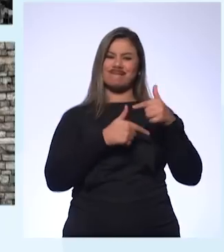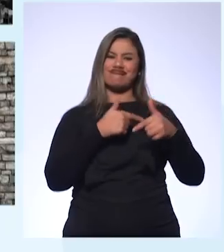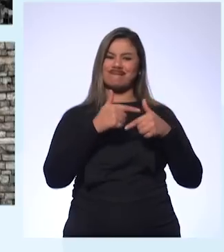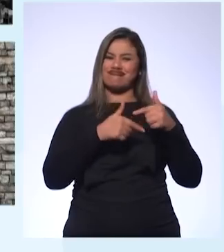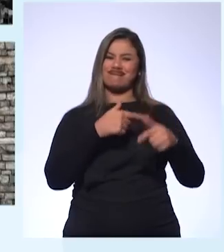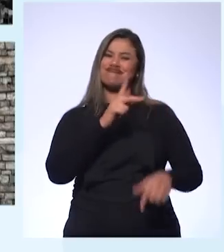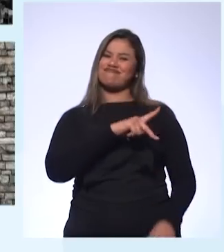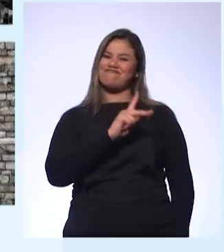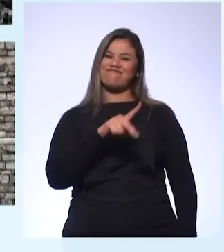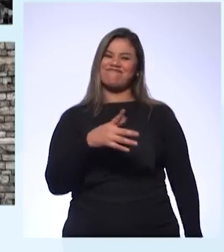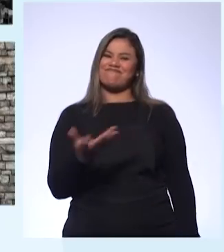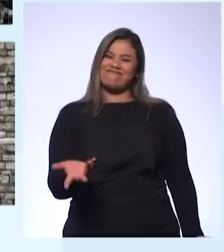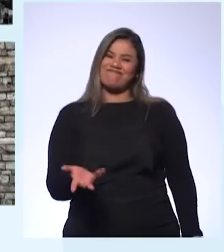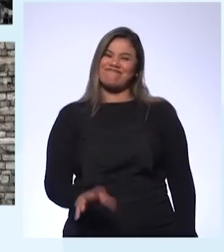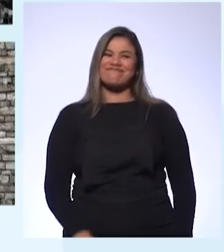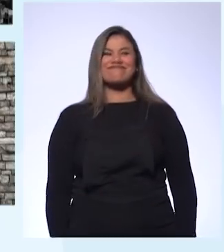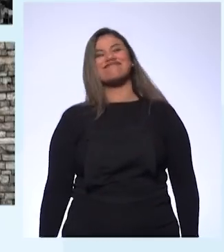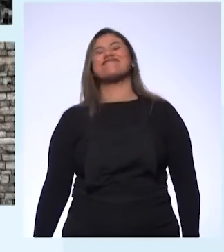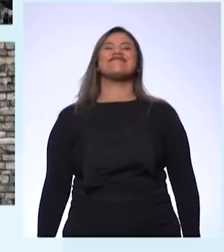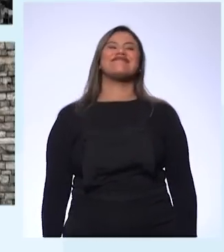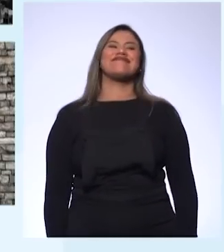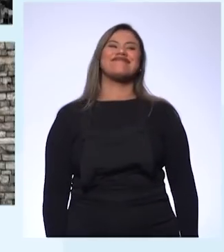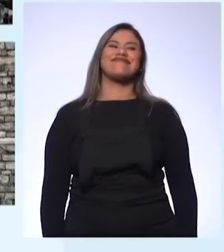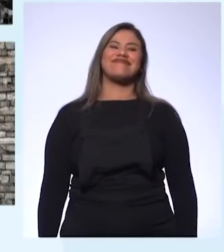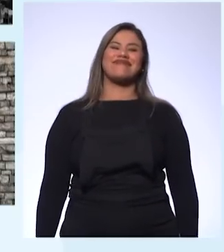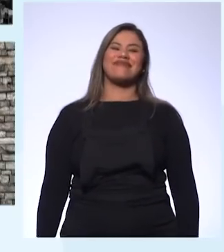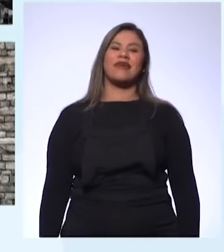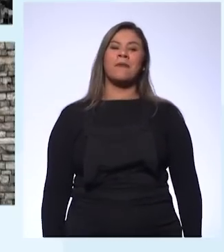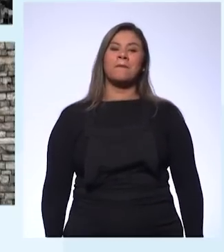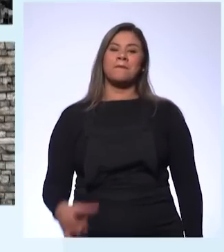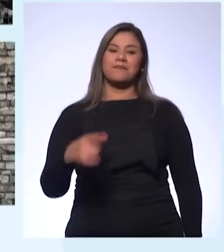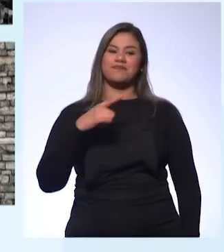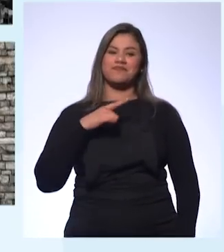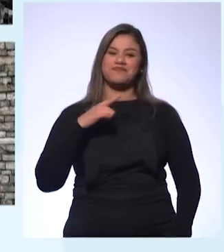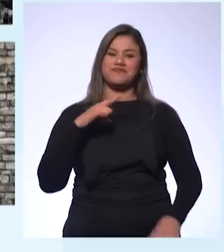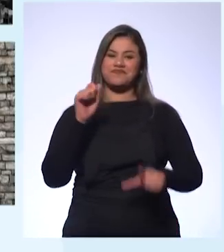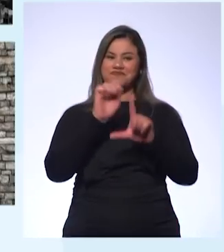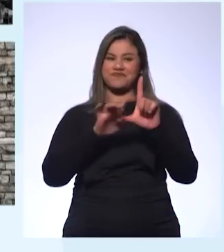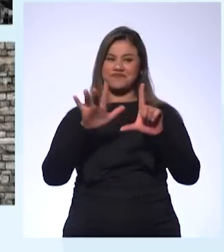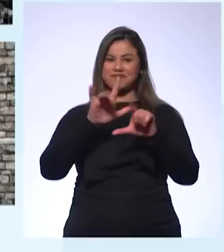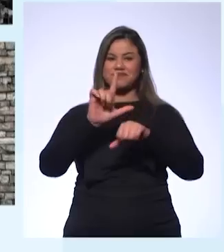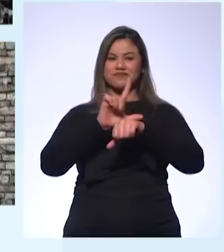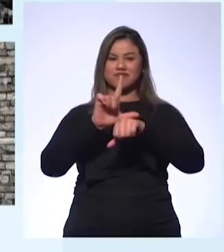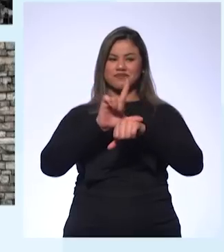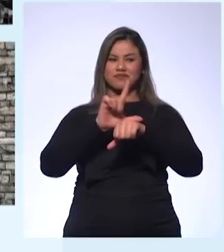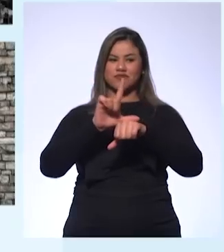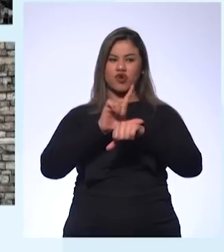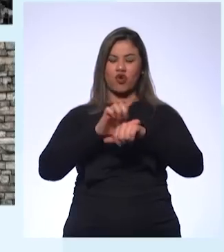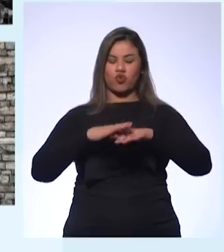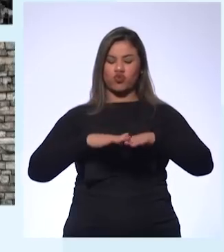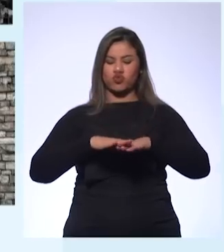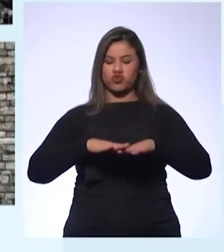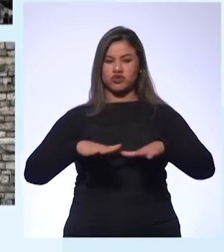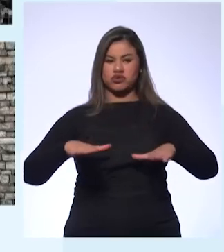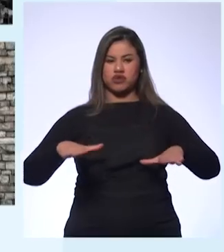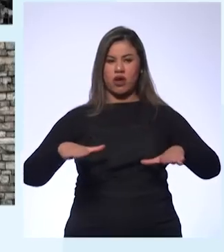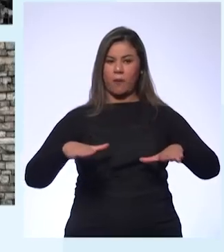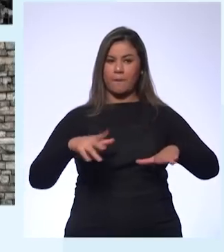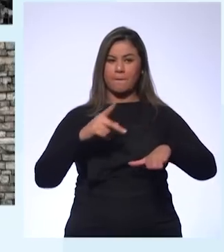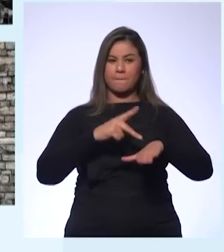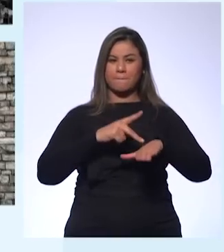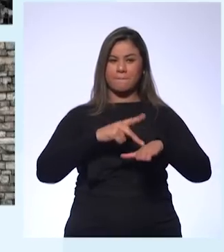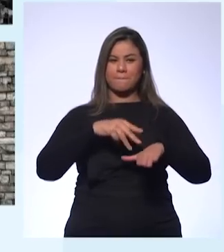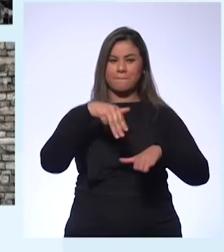Boa! Galera, tem uma imagem aí de uma loja super chique, o chão é de mármore. Ali, não